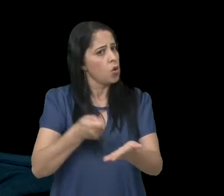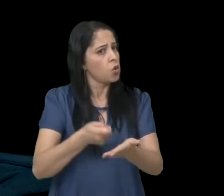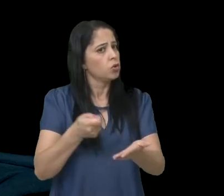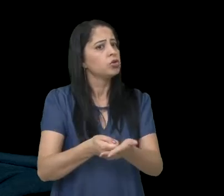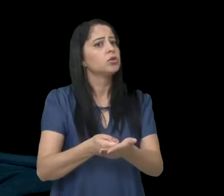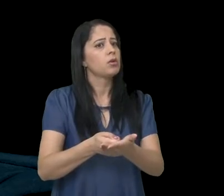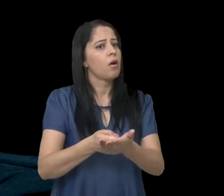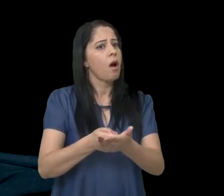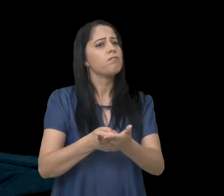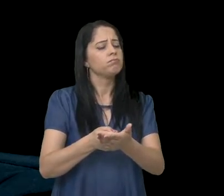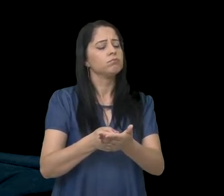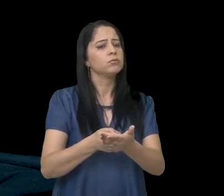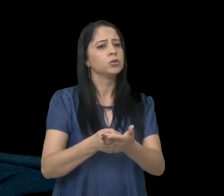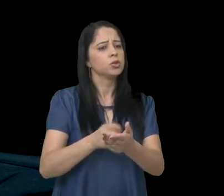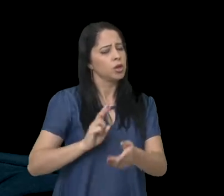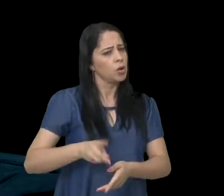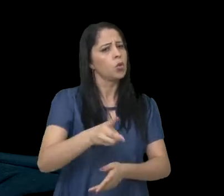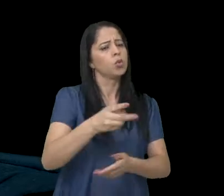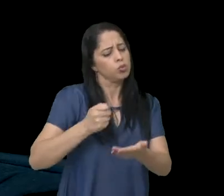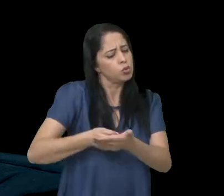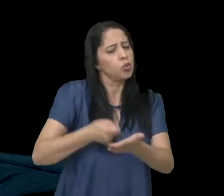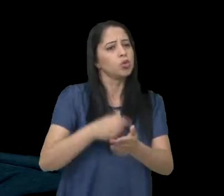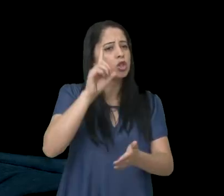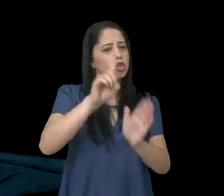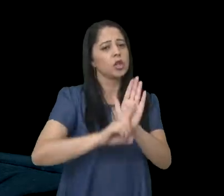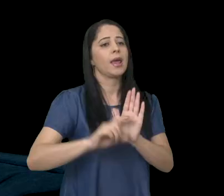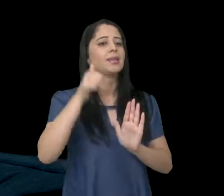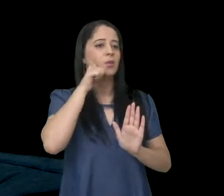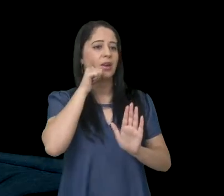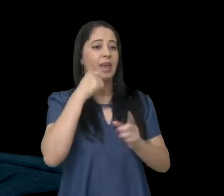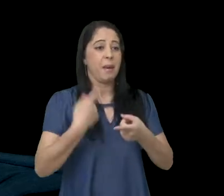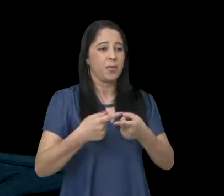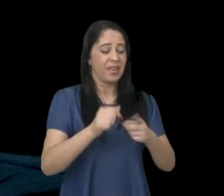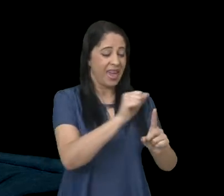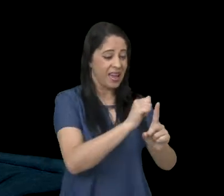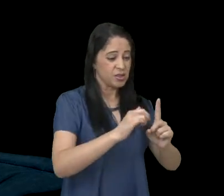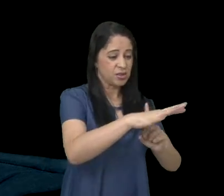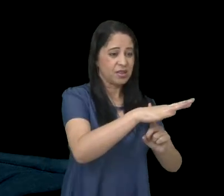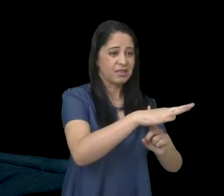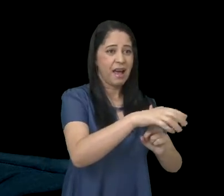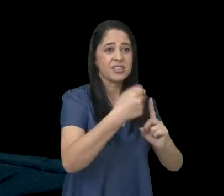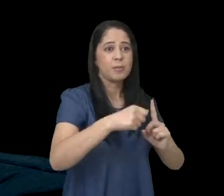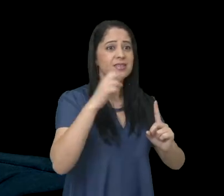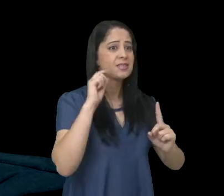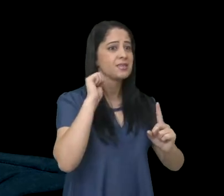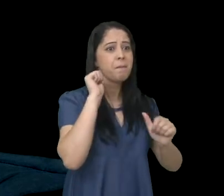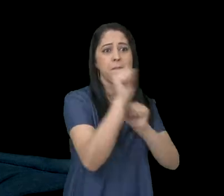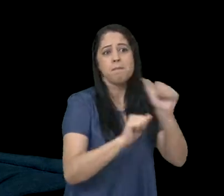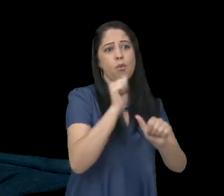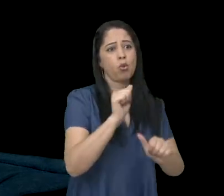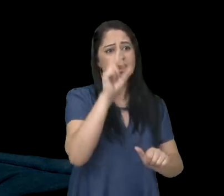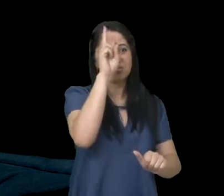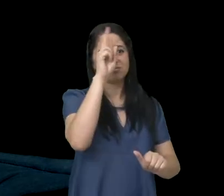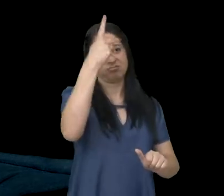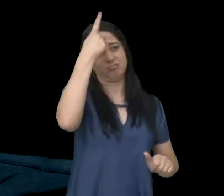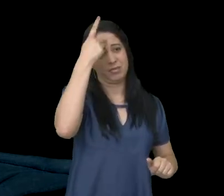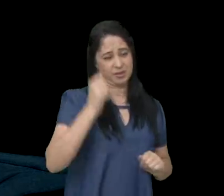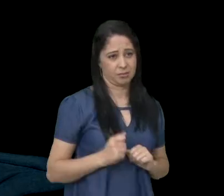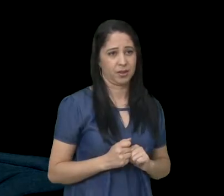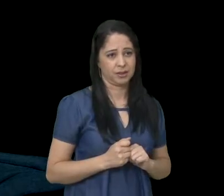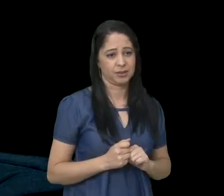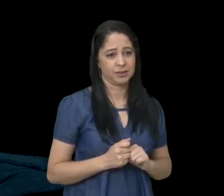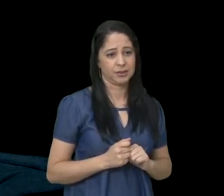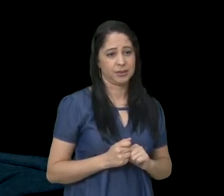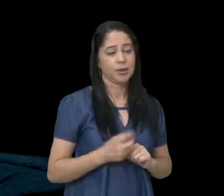lutando pelos direitos. Primeiro porque a questão das mulheres é uma questão cultural, né? Então, para você mudar isso, você tem que mudar a